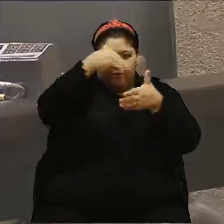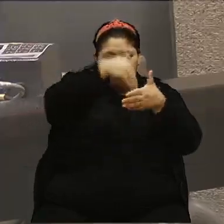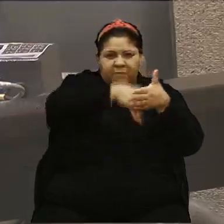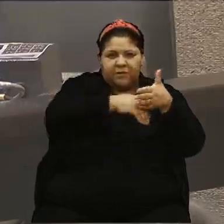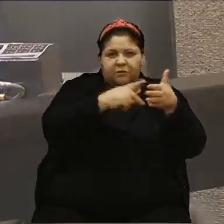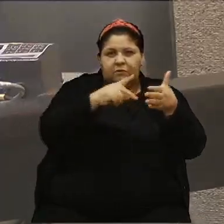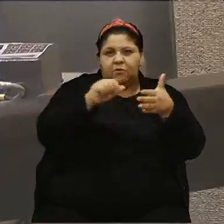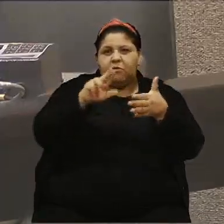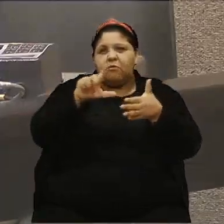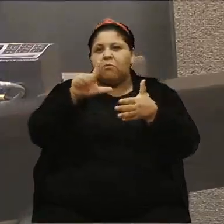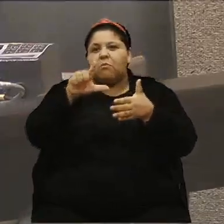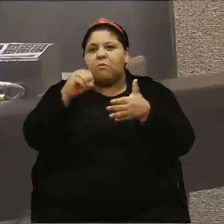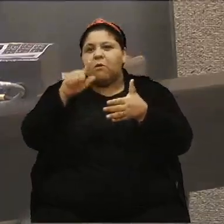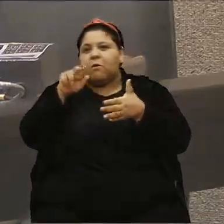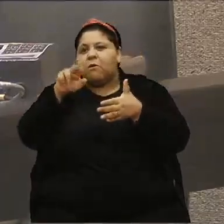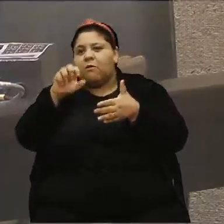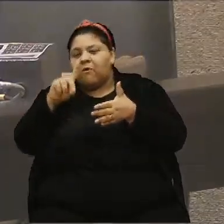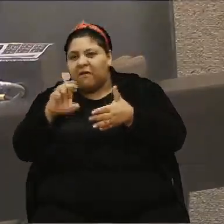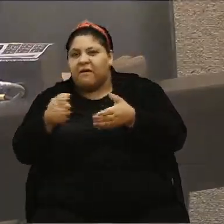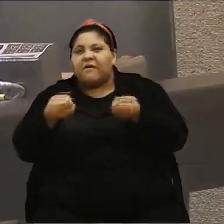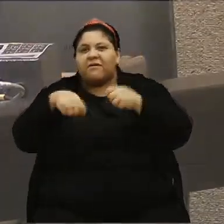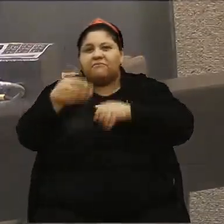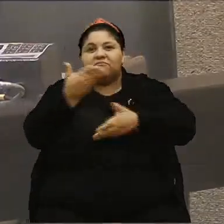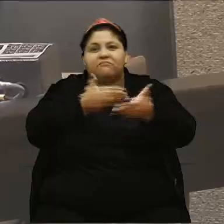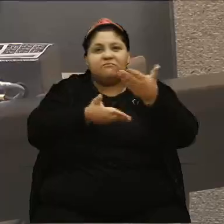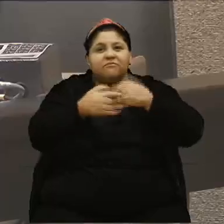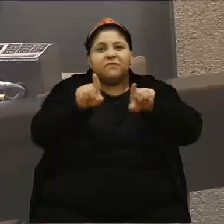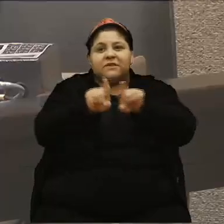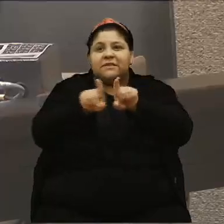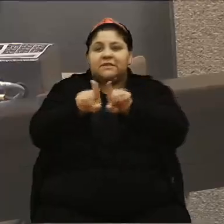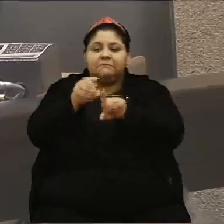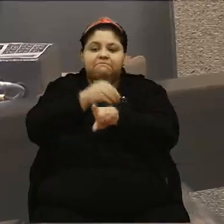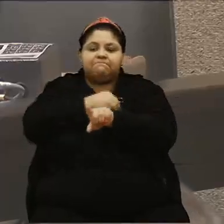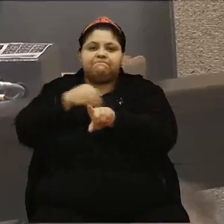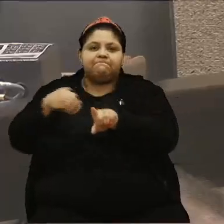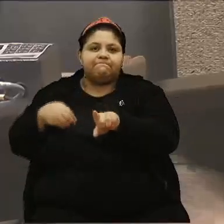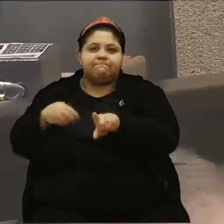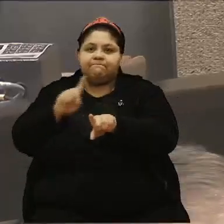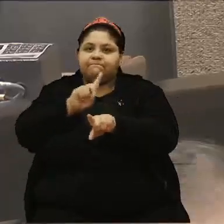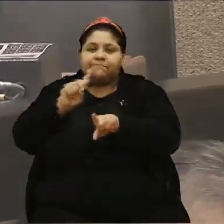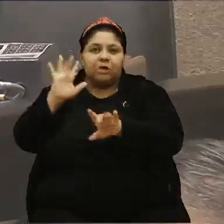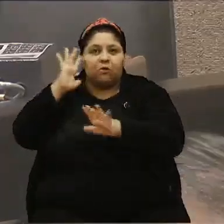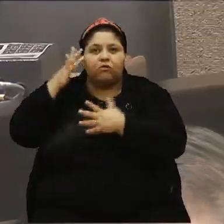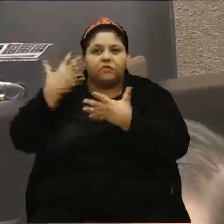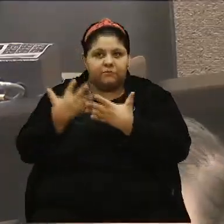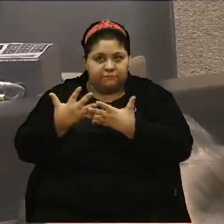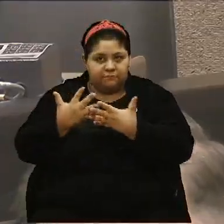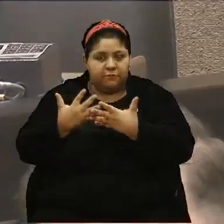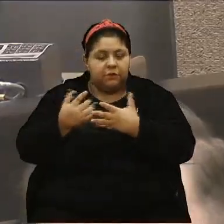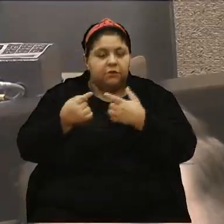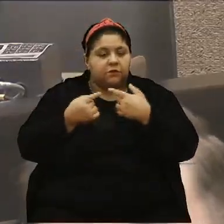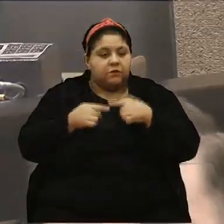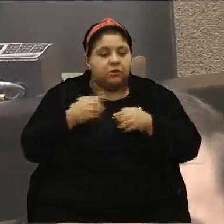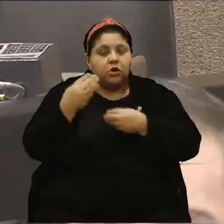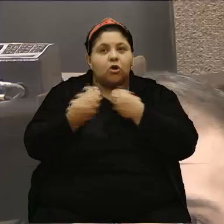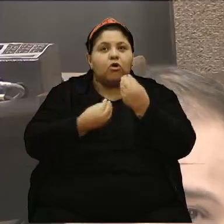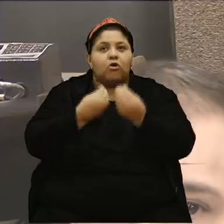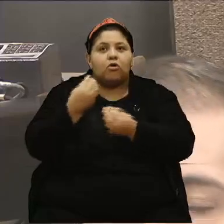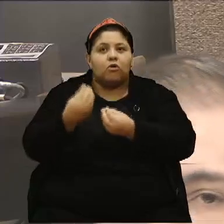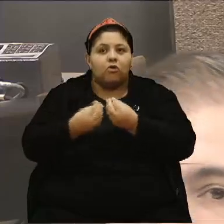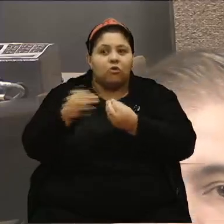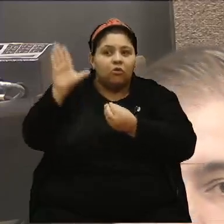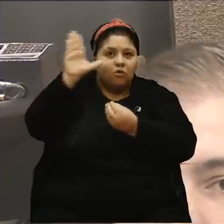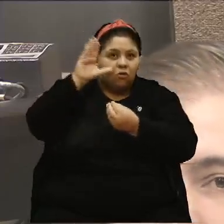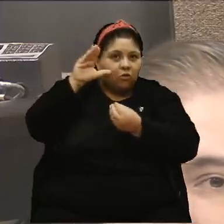Guedes que necessitam de atendimento e a questão do médico não está acontecendo. Porém, como é que a gente vai verificar